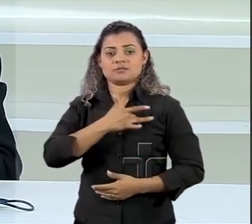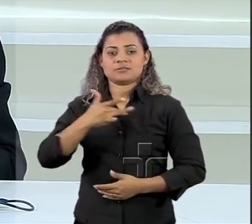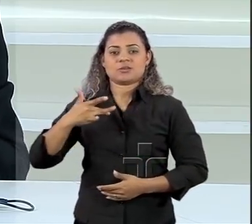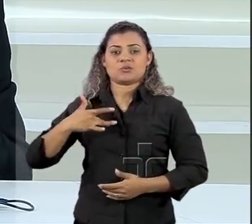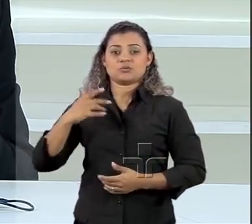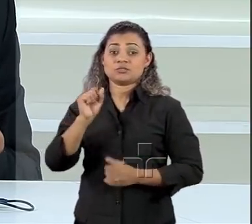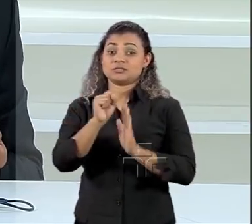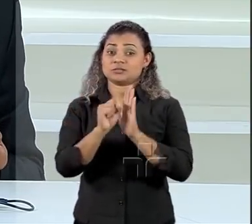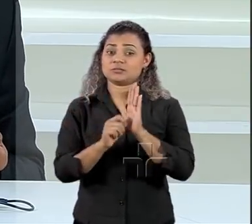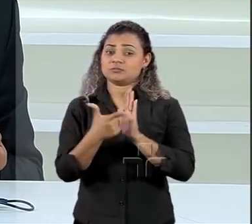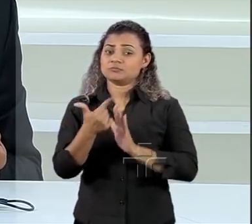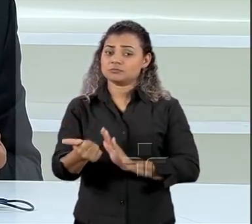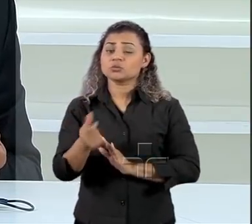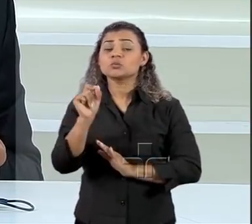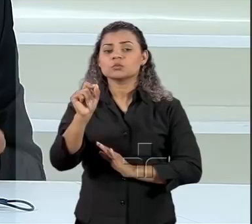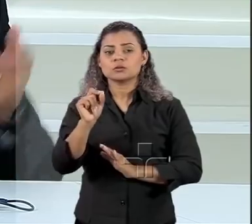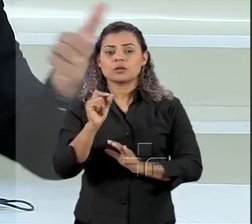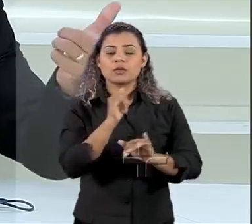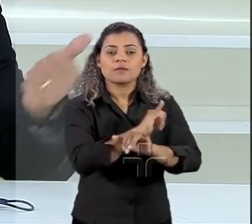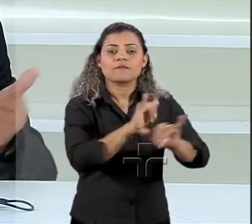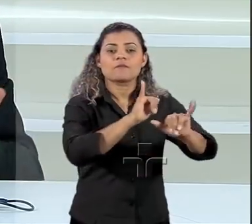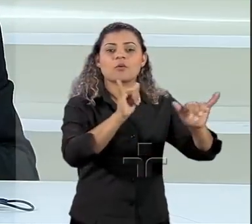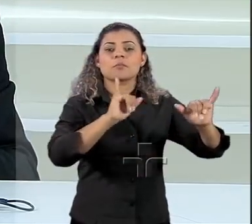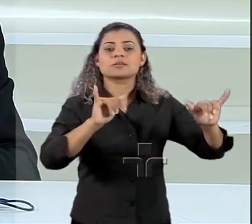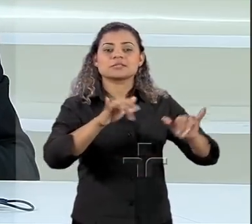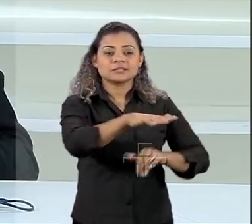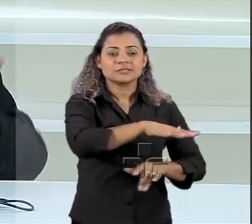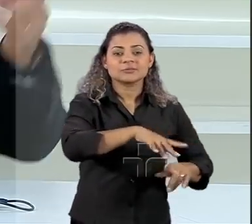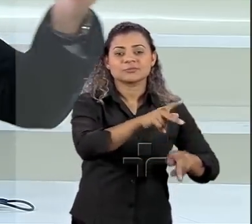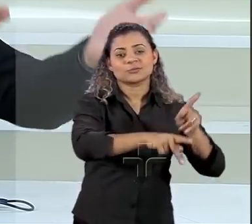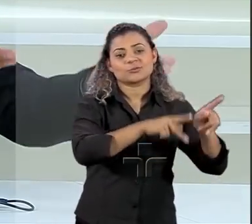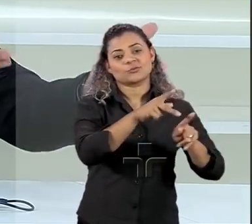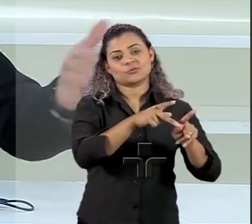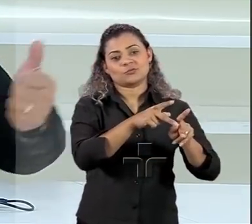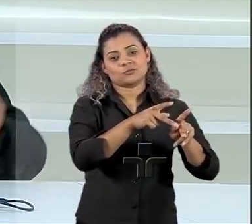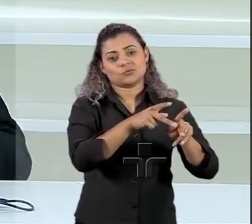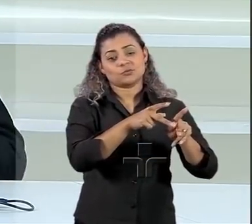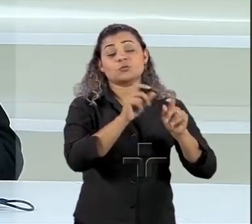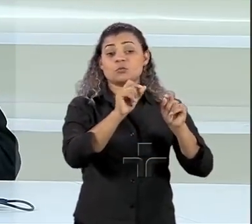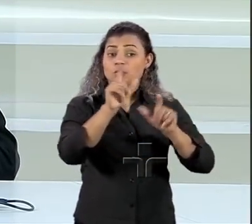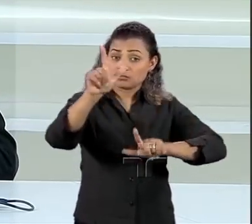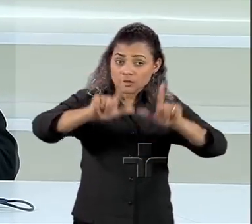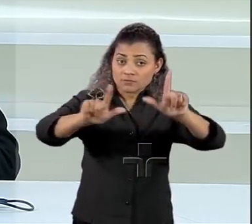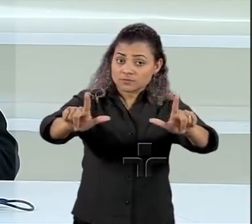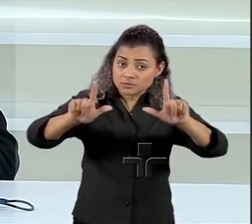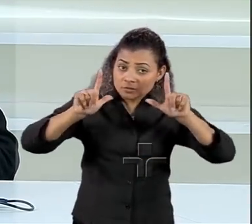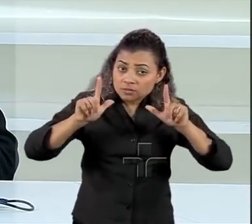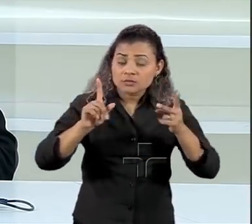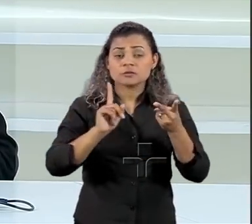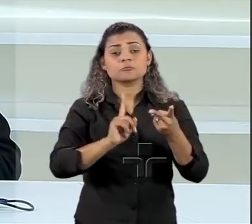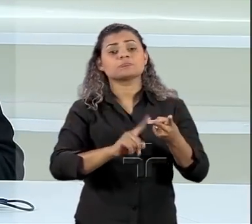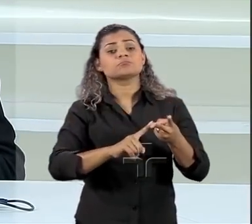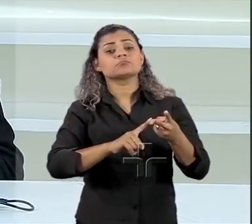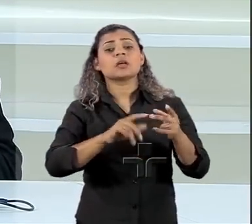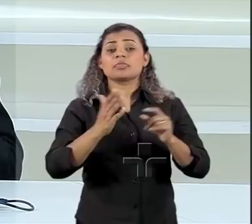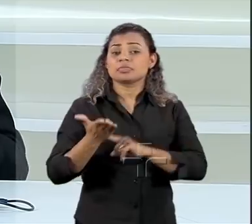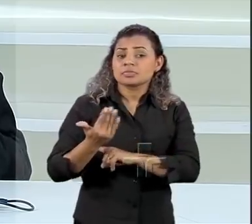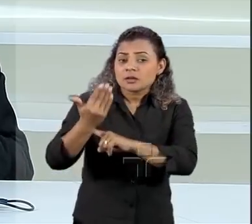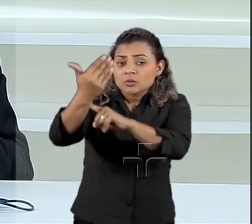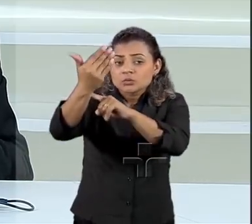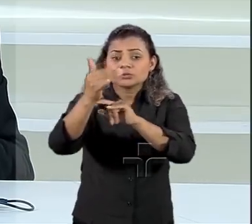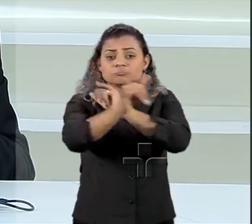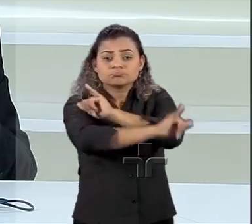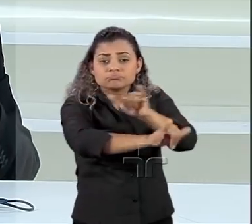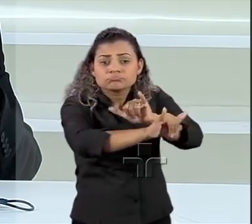é levar mais informação ao cidadão. Mais informação através da imprensa, mais informação através da tecnologia,